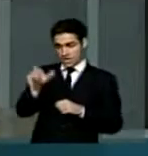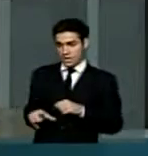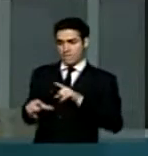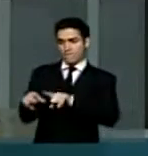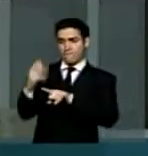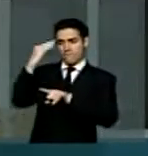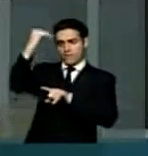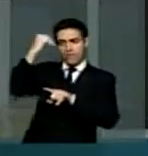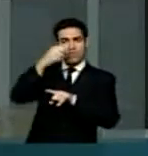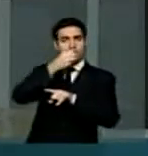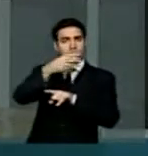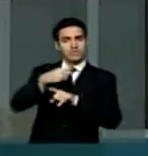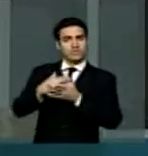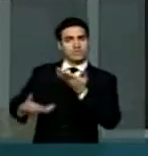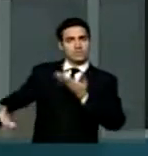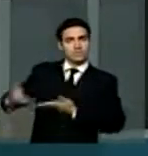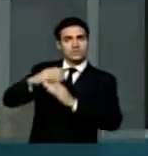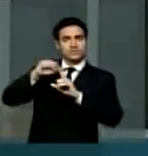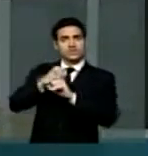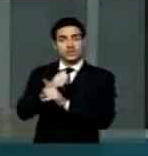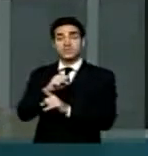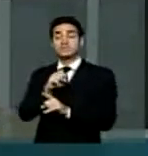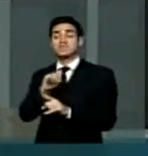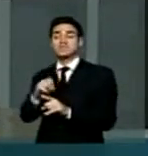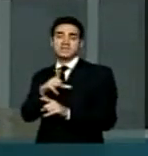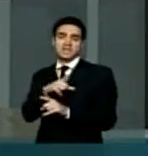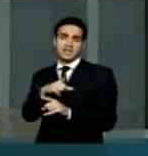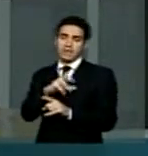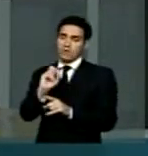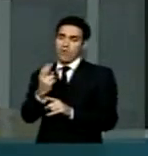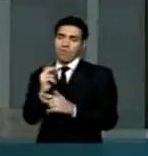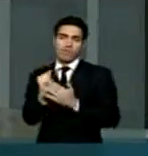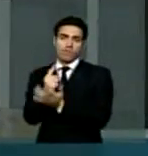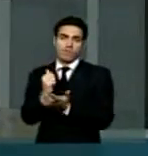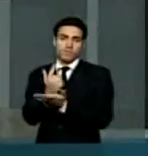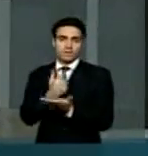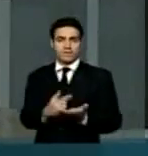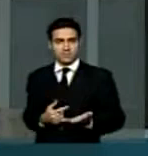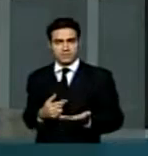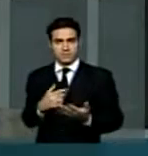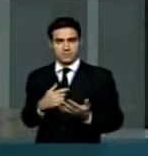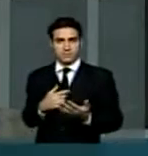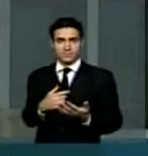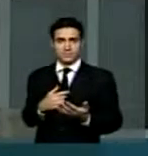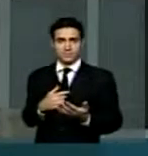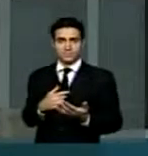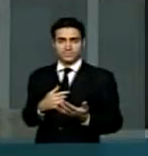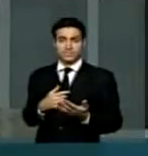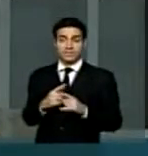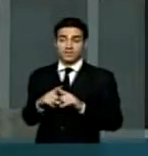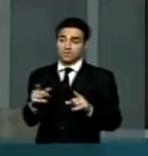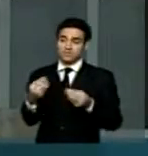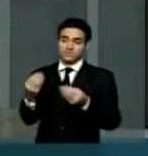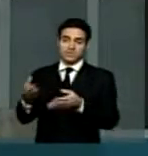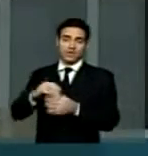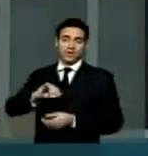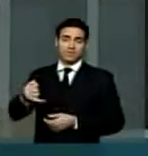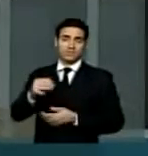e reconhecido socialmente se tiver ou se consumir, sem que se seja dada a oportunidade